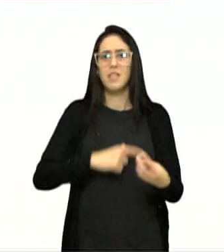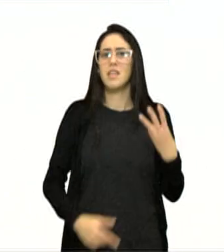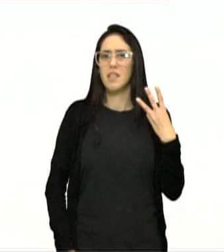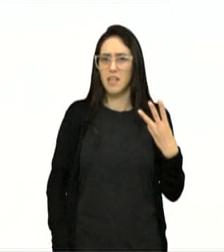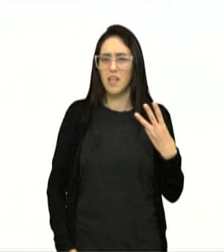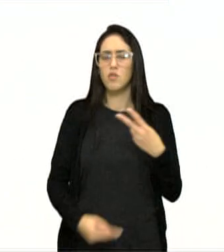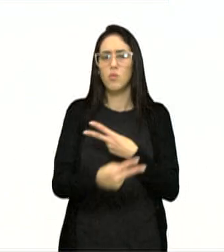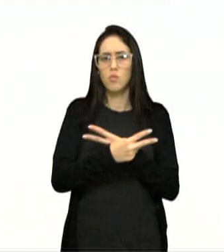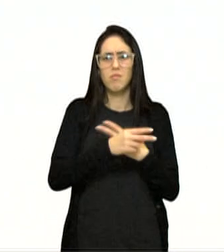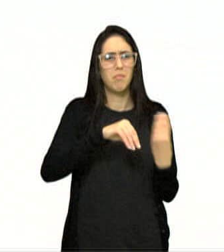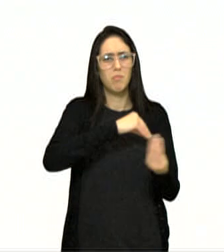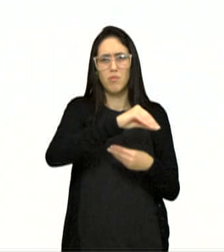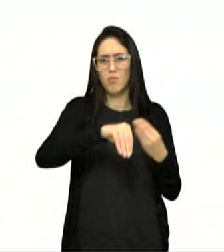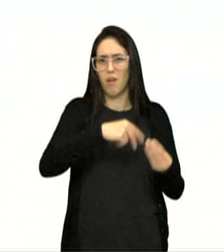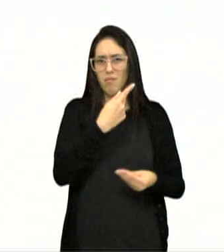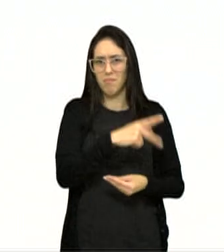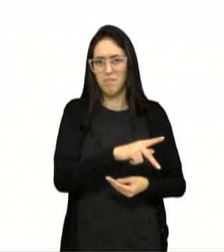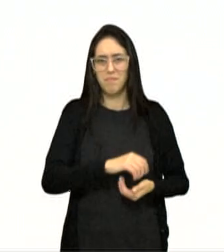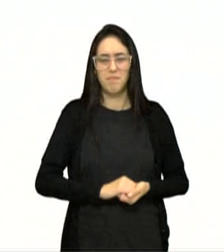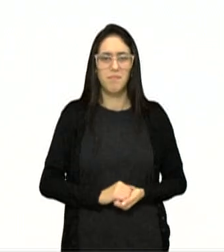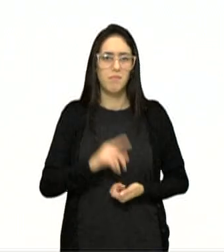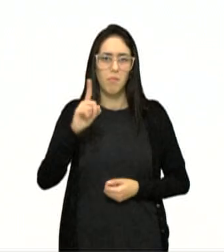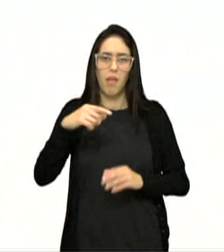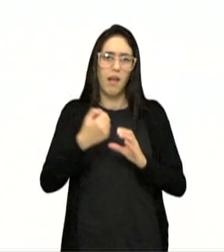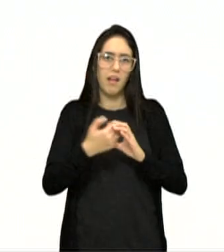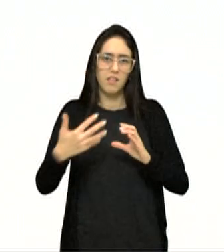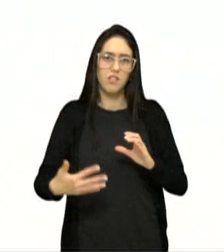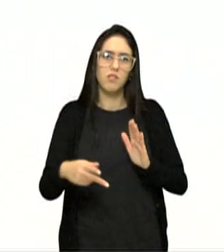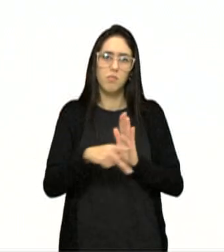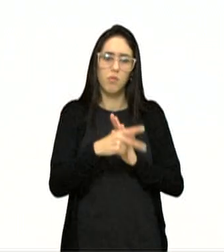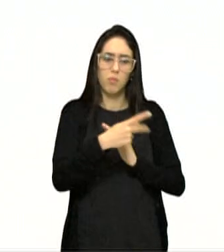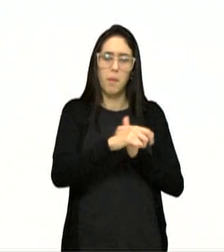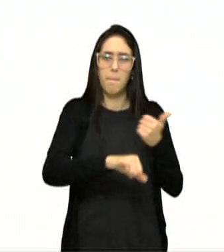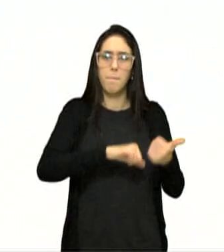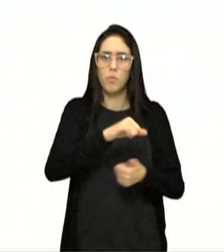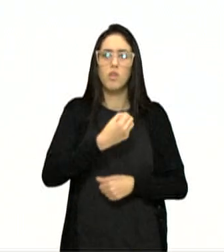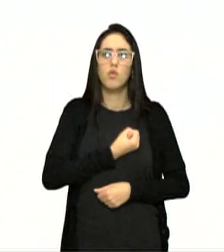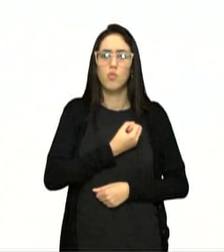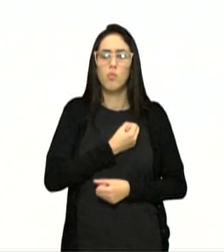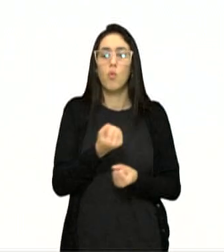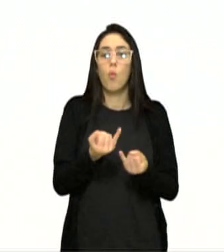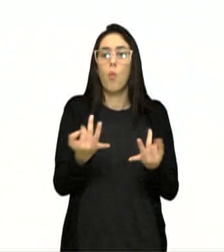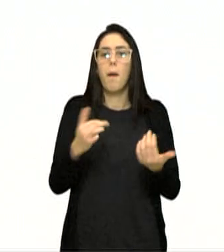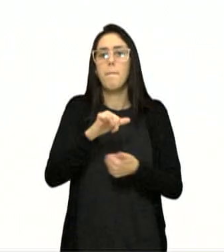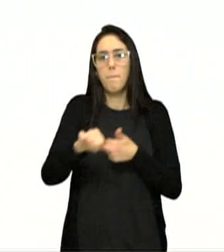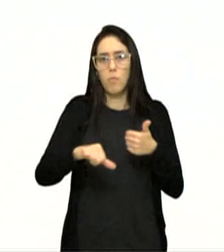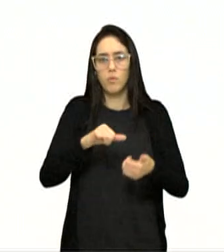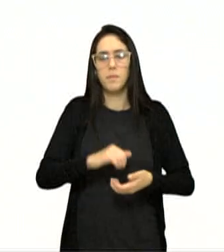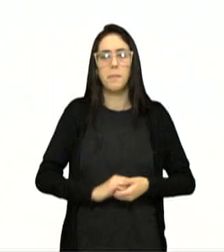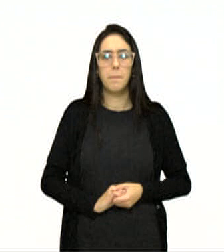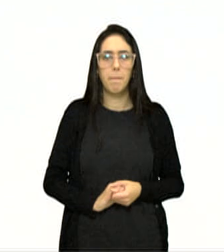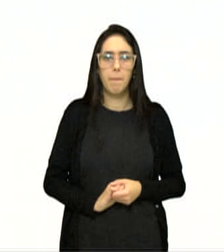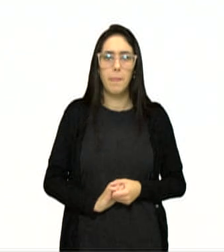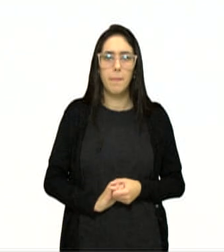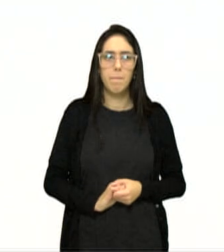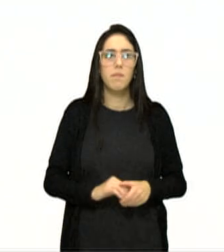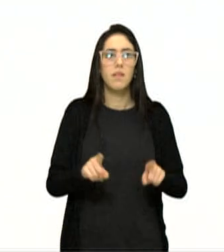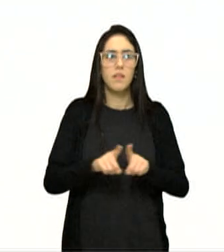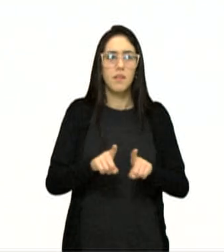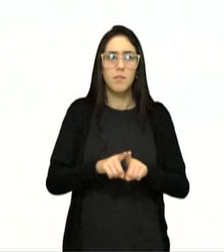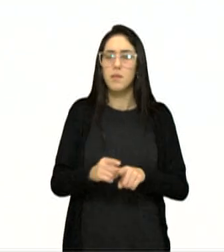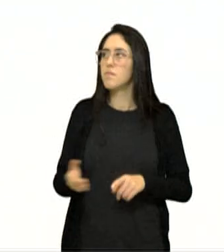eles estão misturados ali, tá? Isso aí caracteriza uma alteração numérica, em quantidade. E a